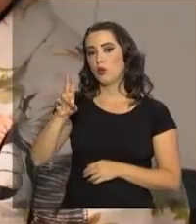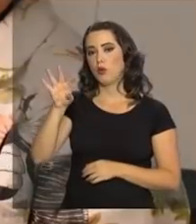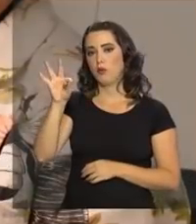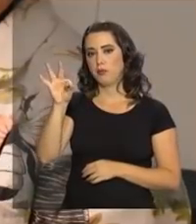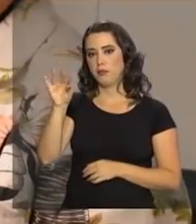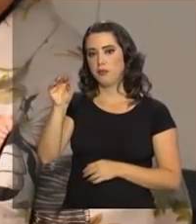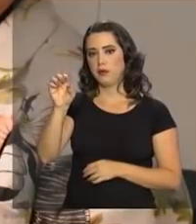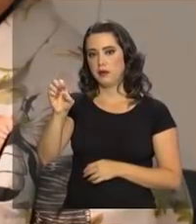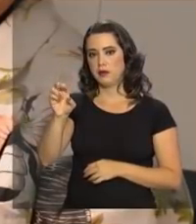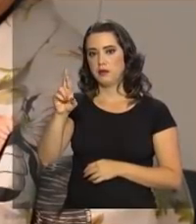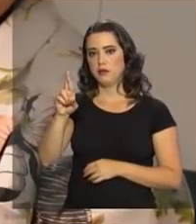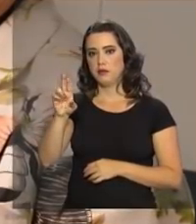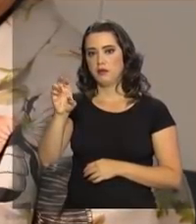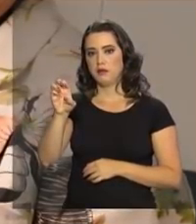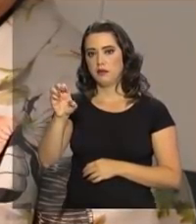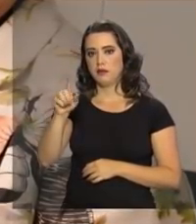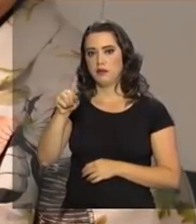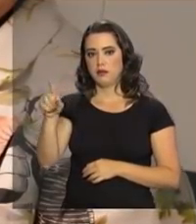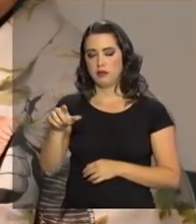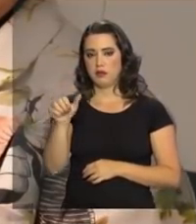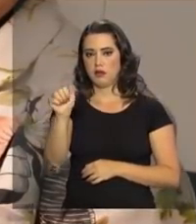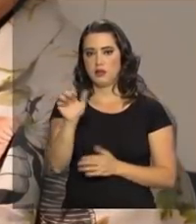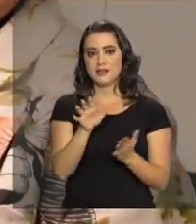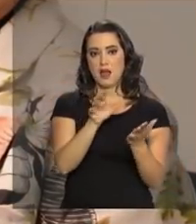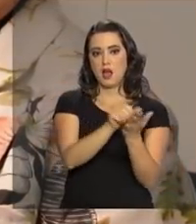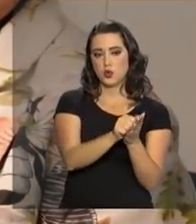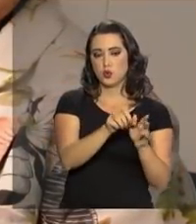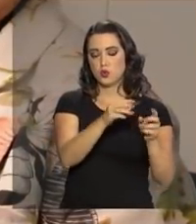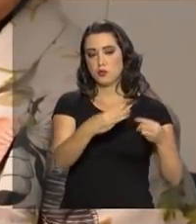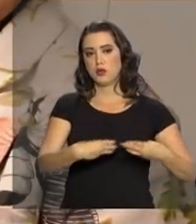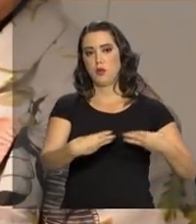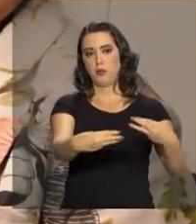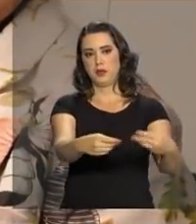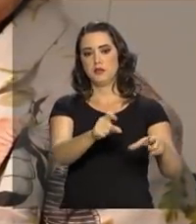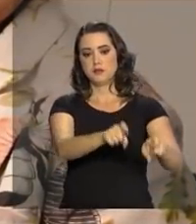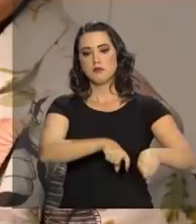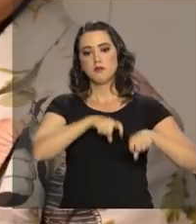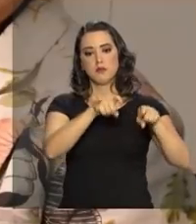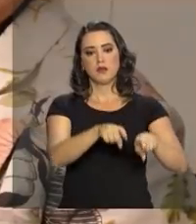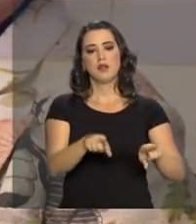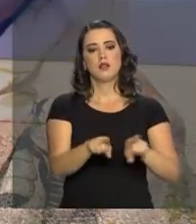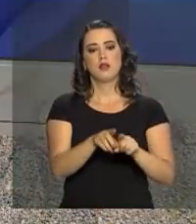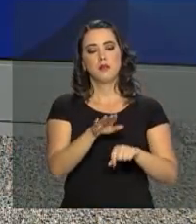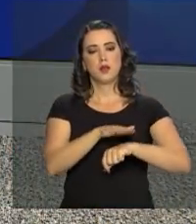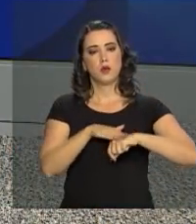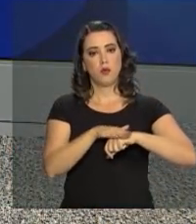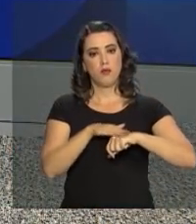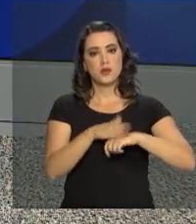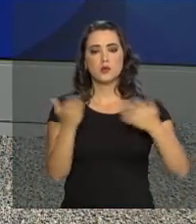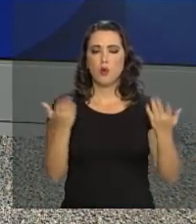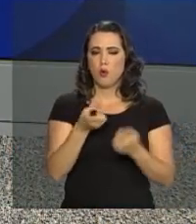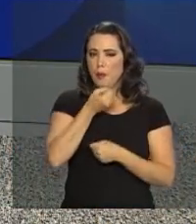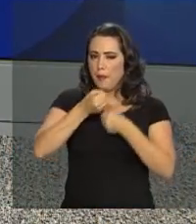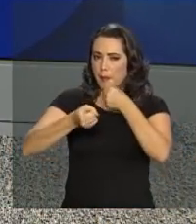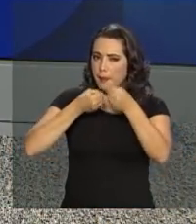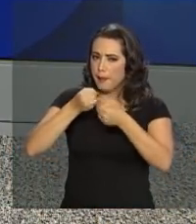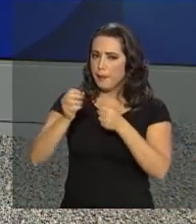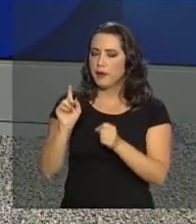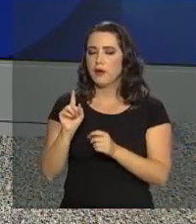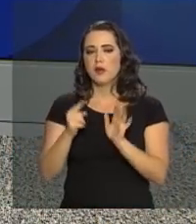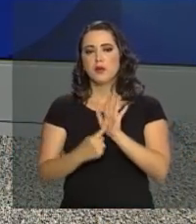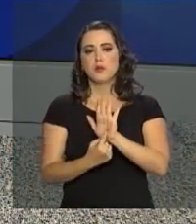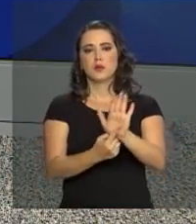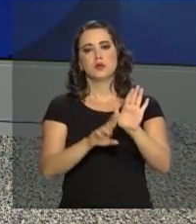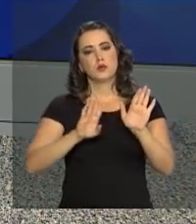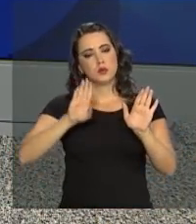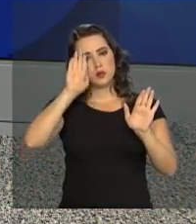que vai assumir o Ministério da Agricultura. Ela também conversou hoje com jornalistas e sinalizou as principais ações